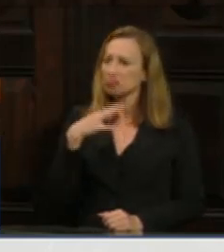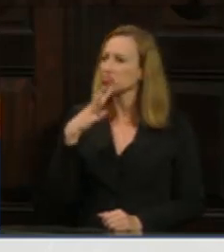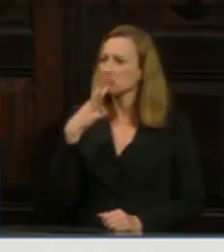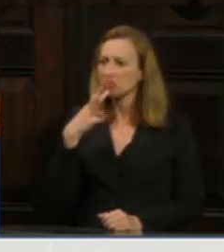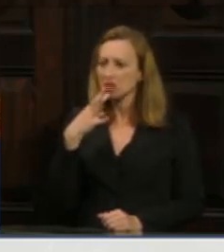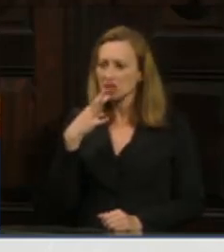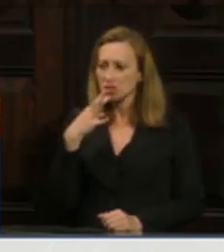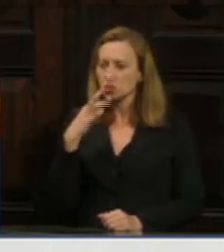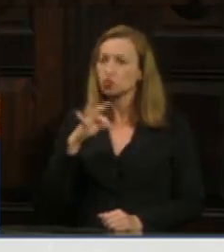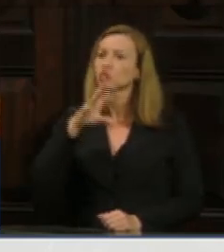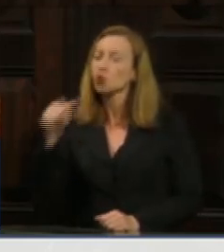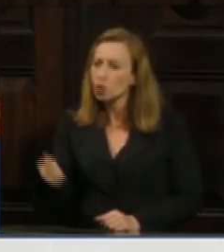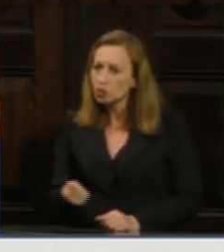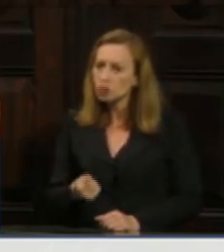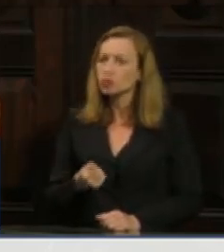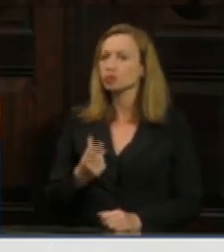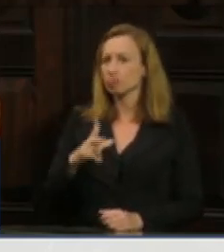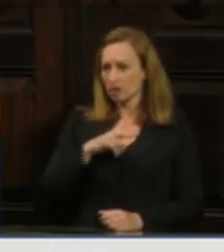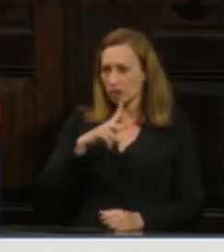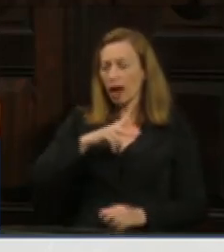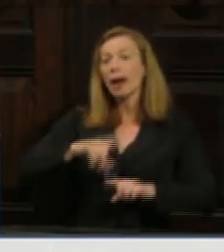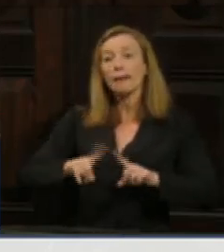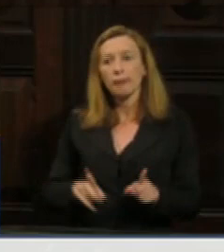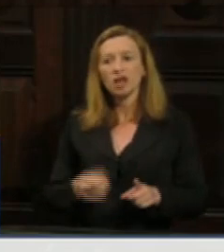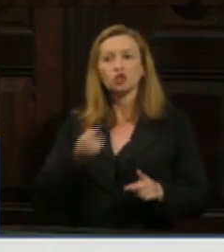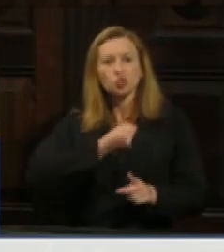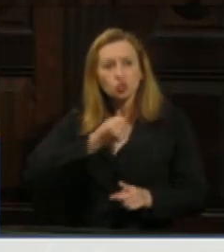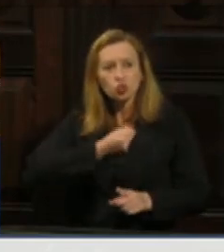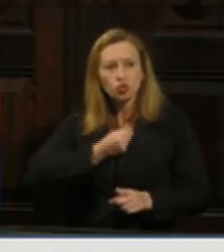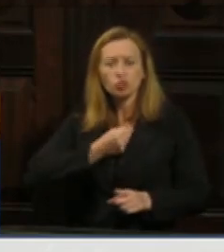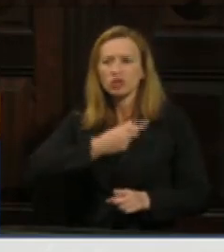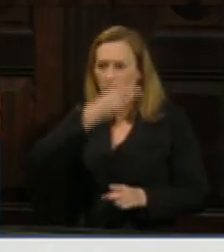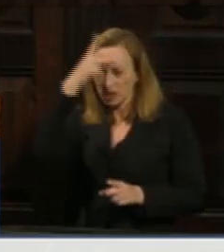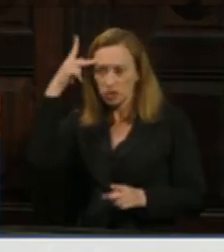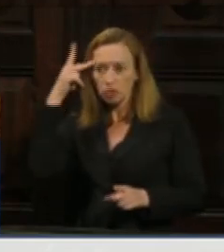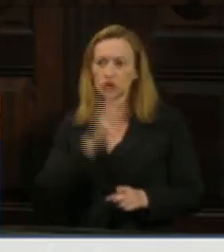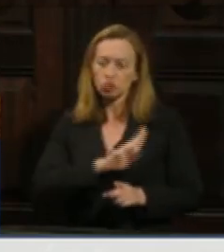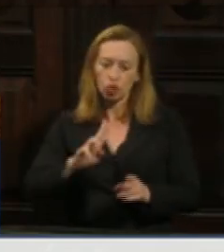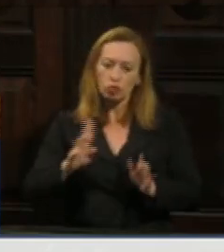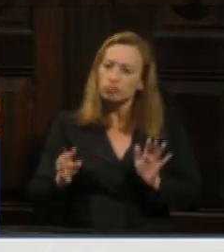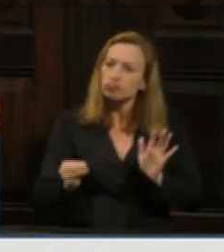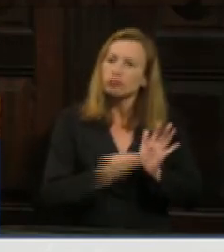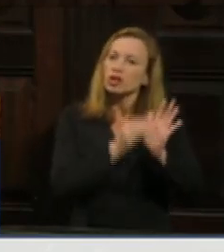de fala aqui nessa tribuna, pelos deputados que antecederam.